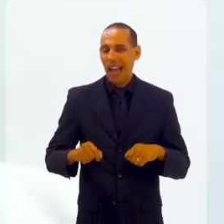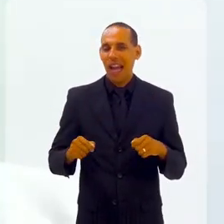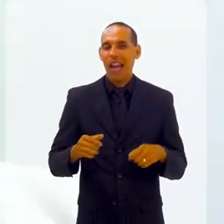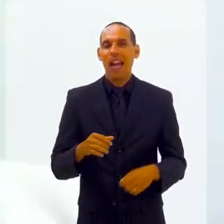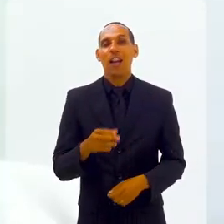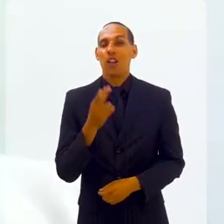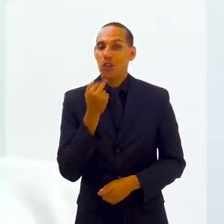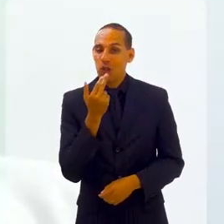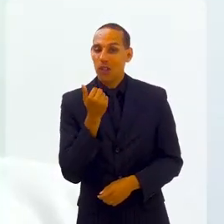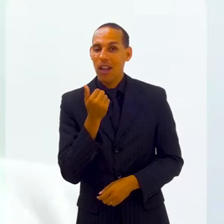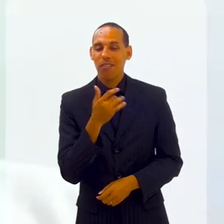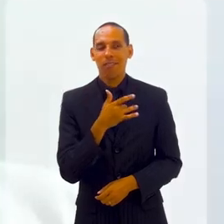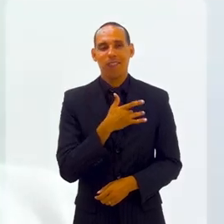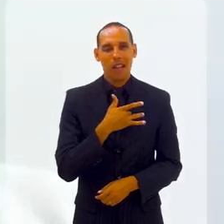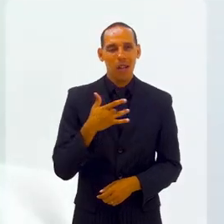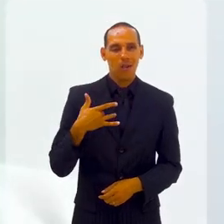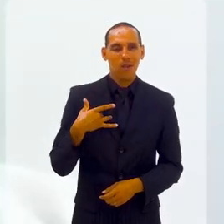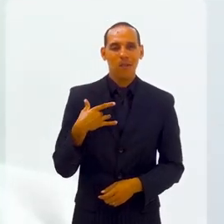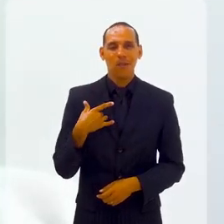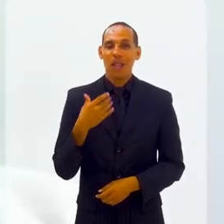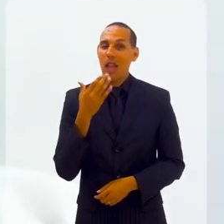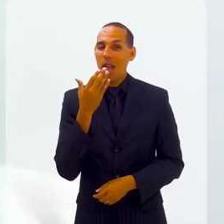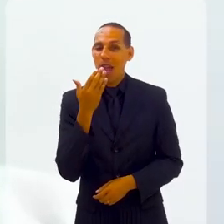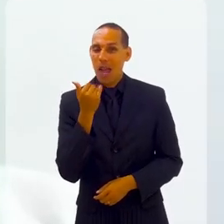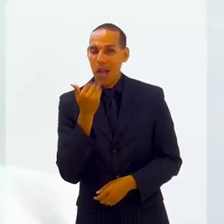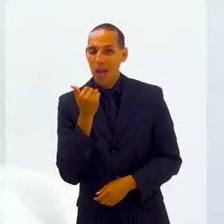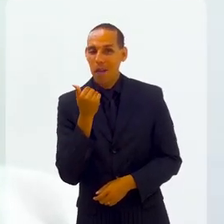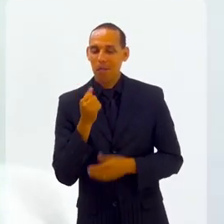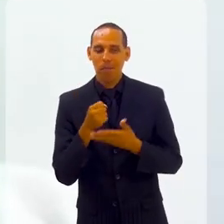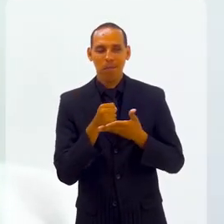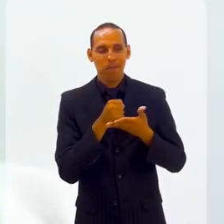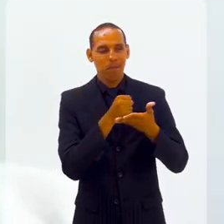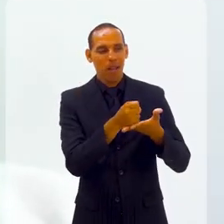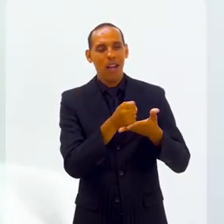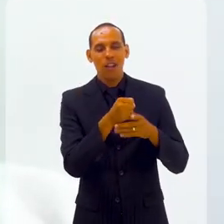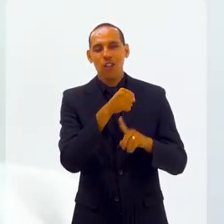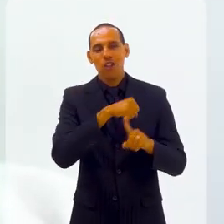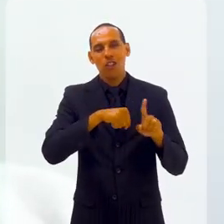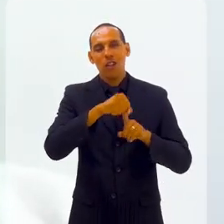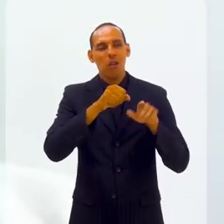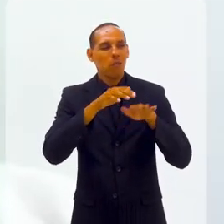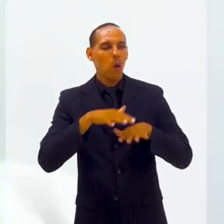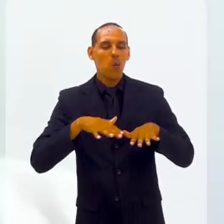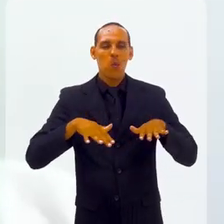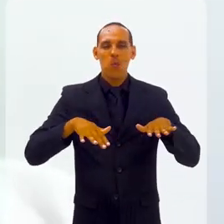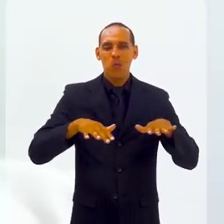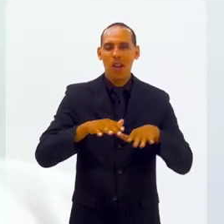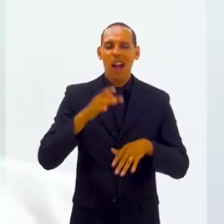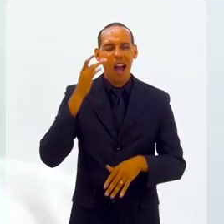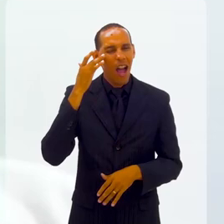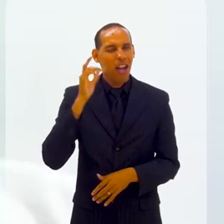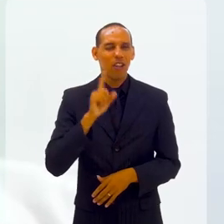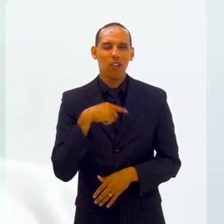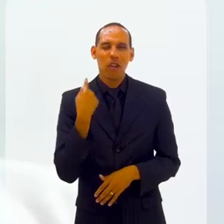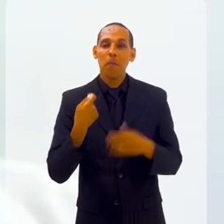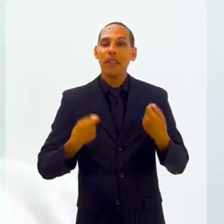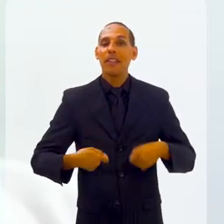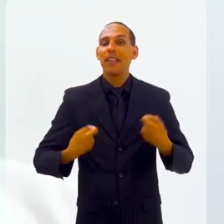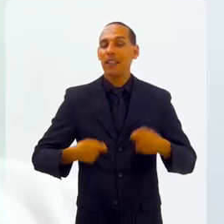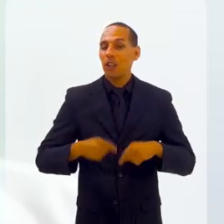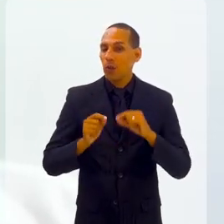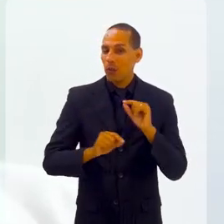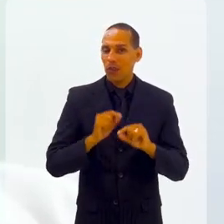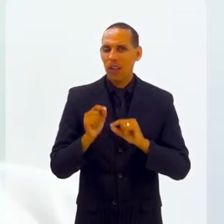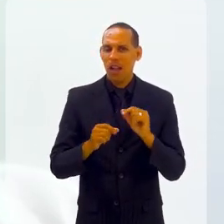nutrição saúde e alimentação toda a sociedade e eu acho que assim a gente